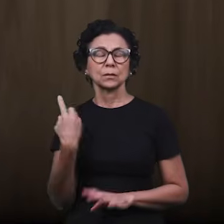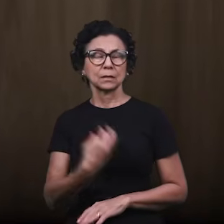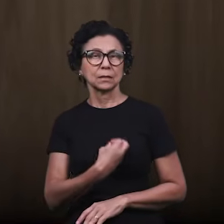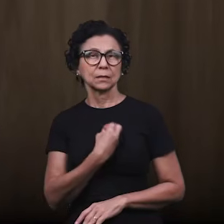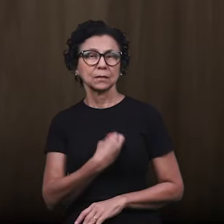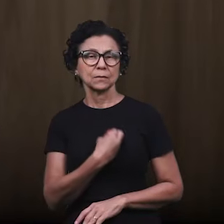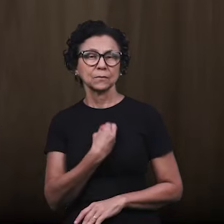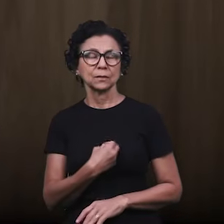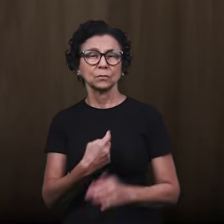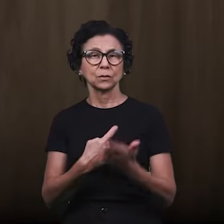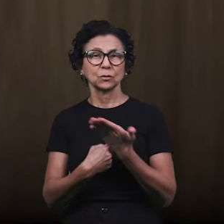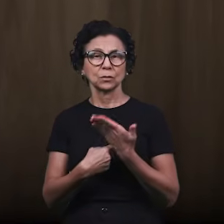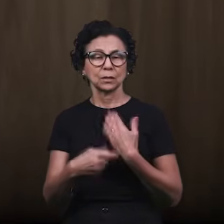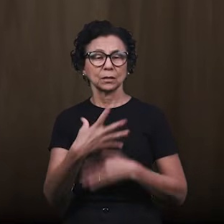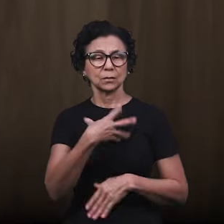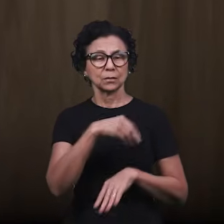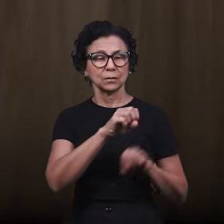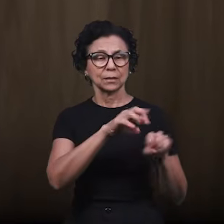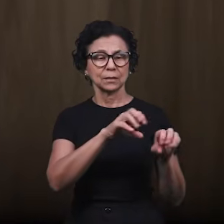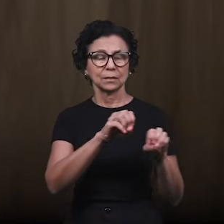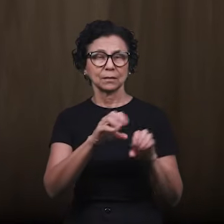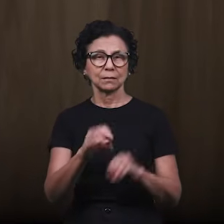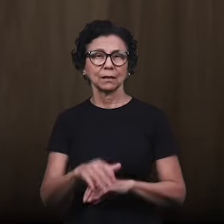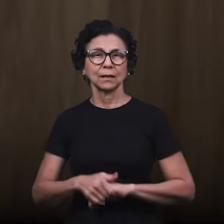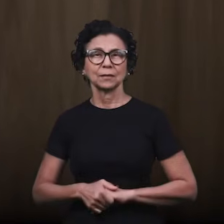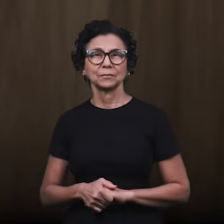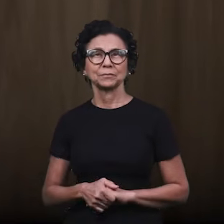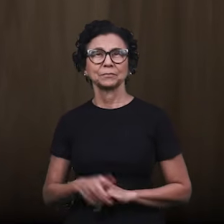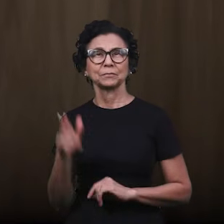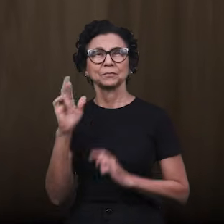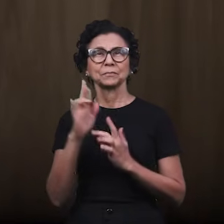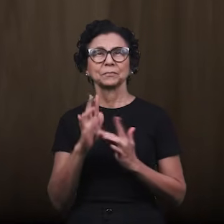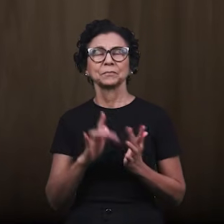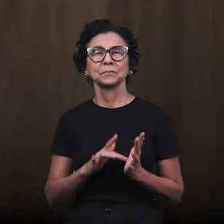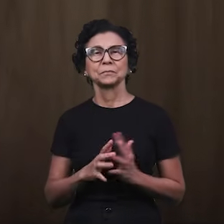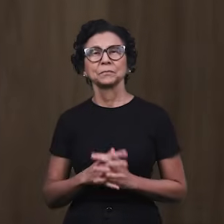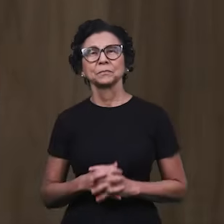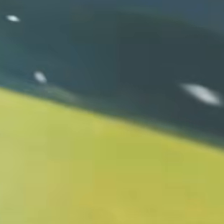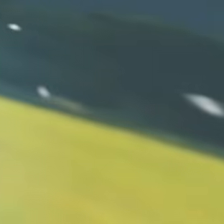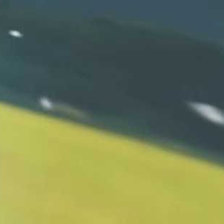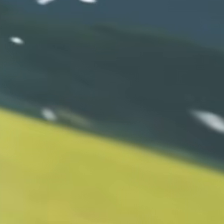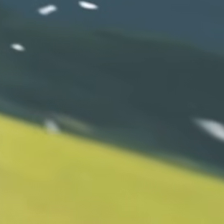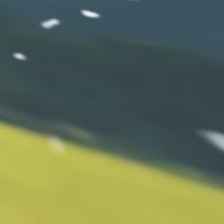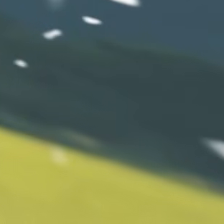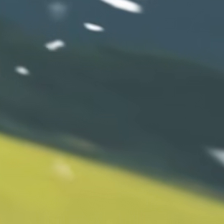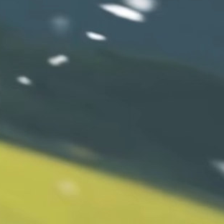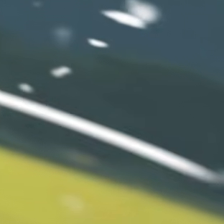nossas vidas na educação dos nossos filhos. A paz do Senhor Jesus.